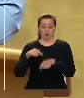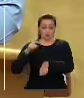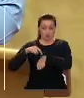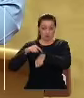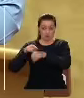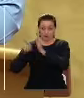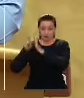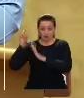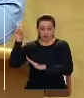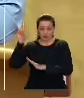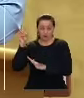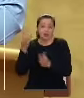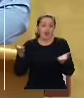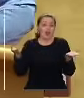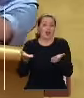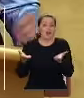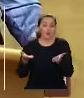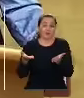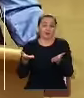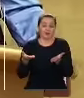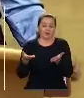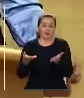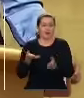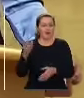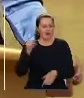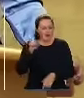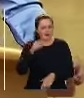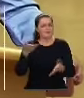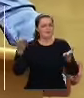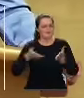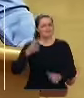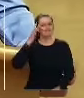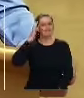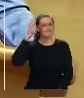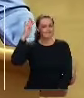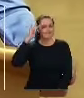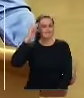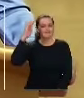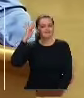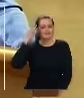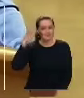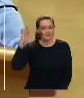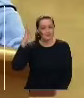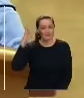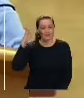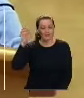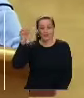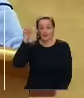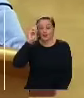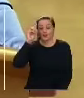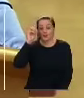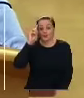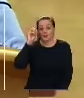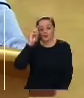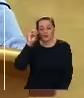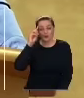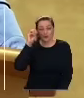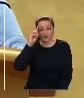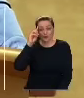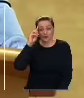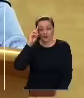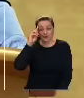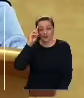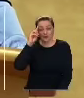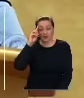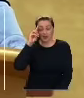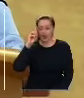chama hoje. Você já imaginou se todos os dias os casais se vissem